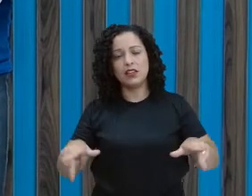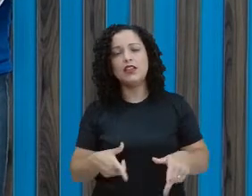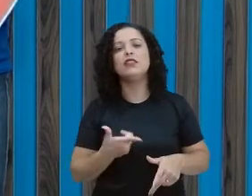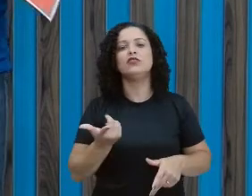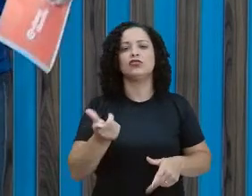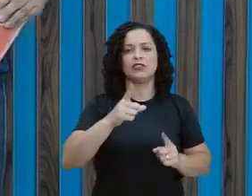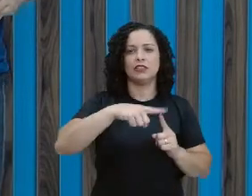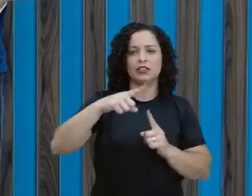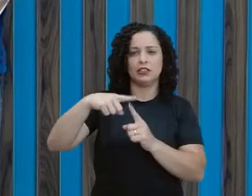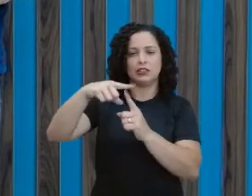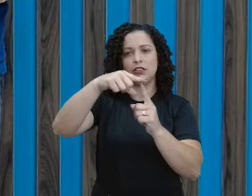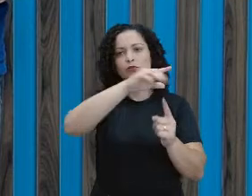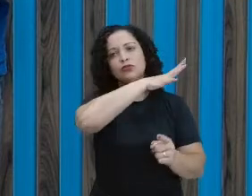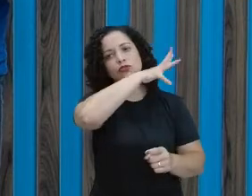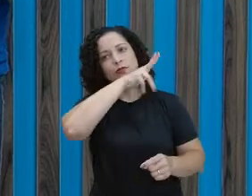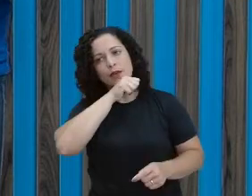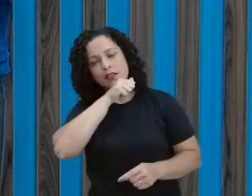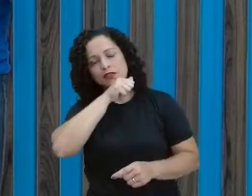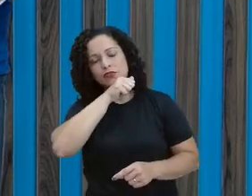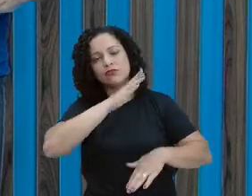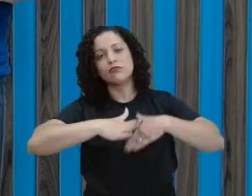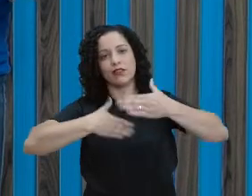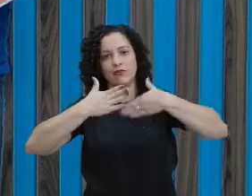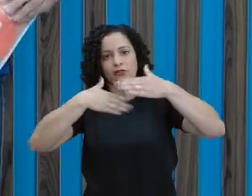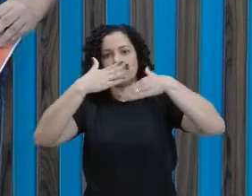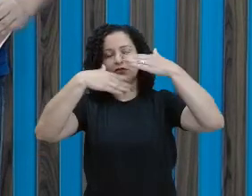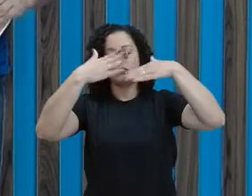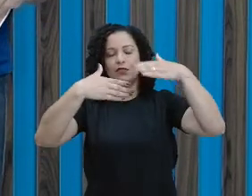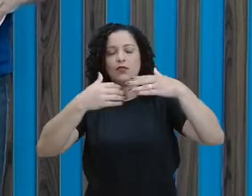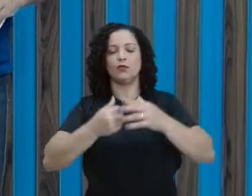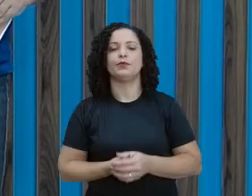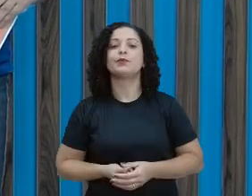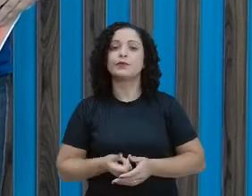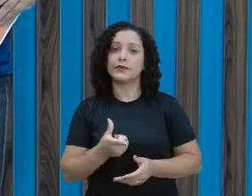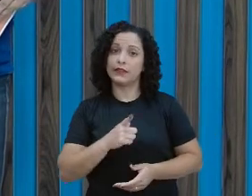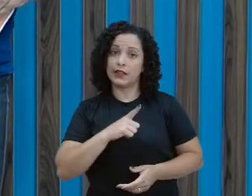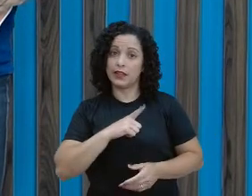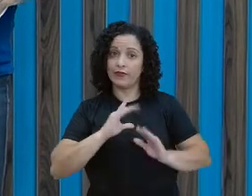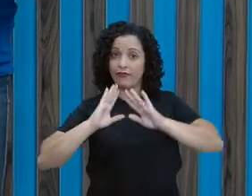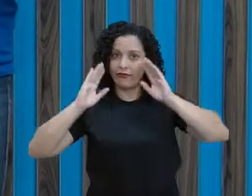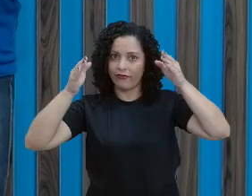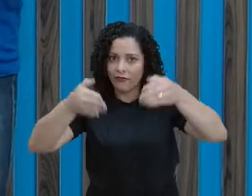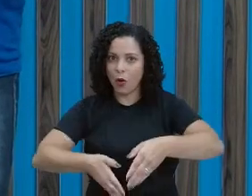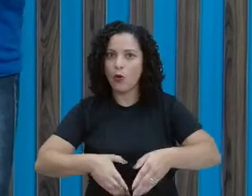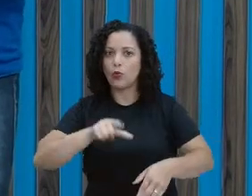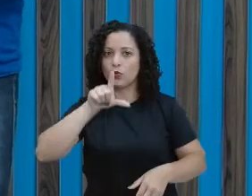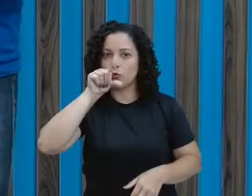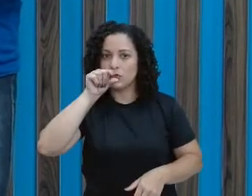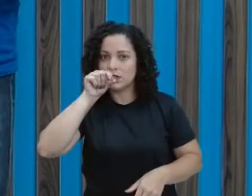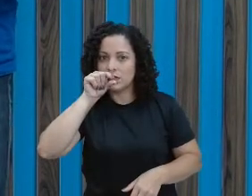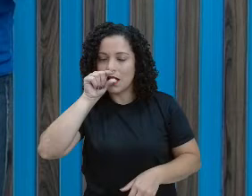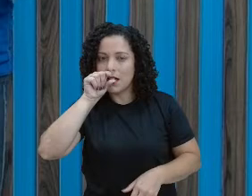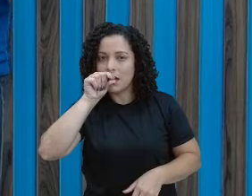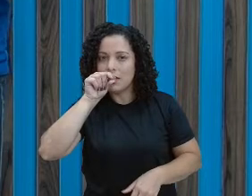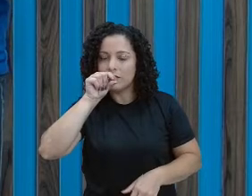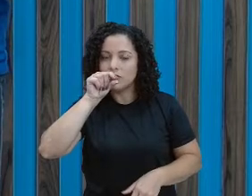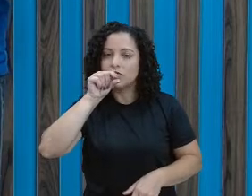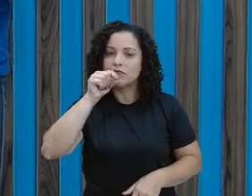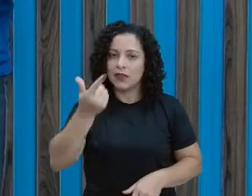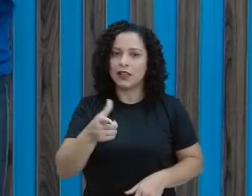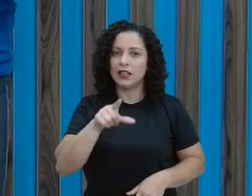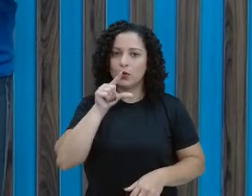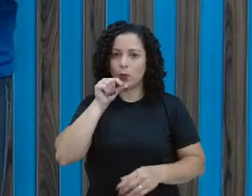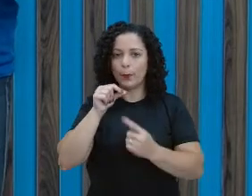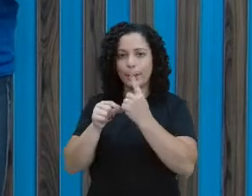exemplo lá das aves, né? Que, de acordo com os seus bicos, elas tinham alimentos diferentes e elas